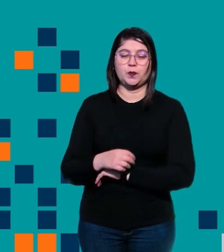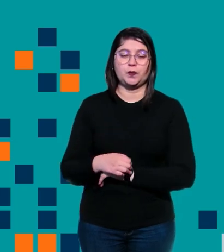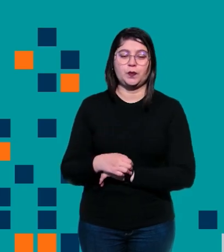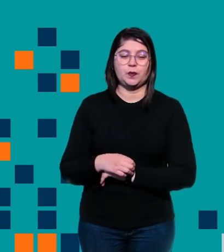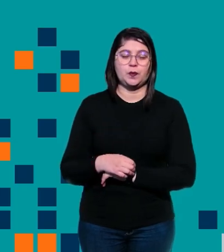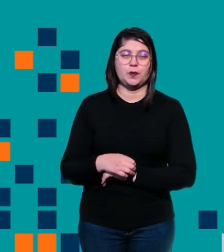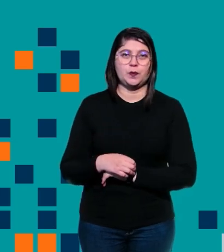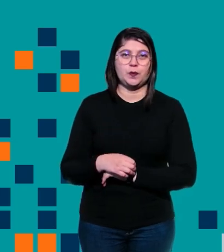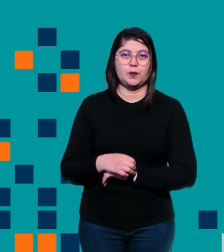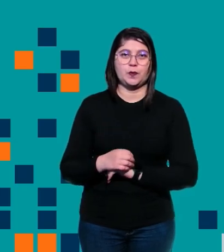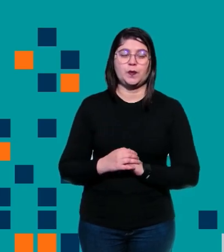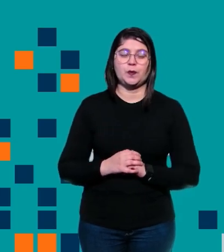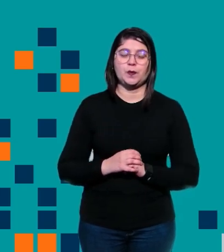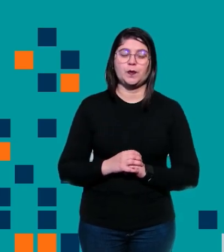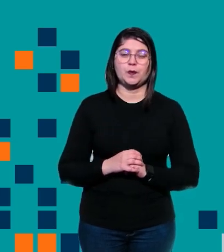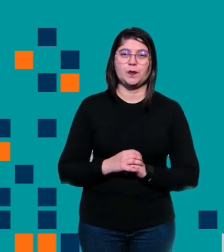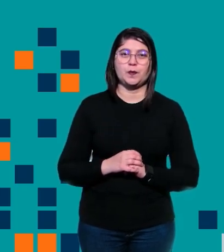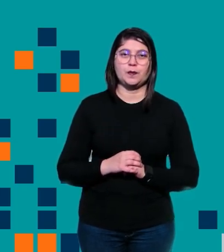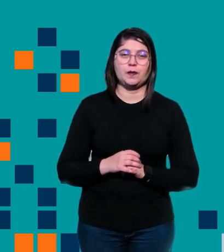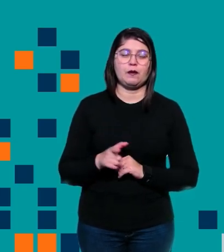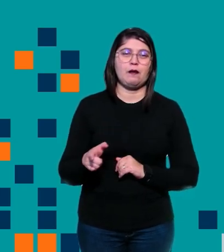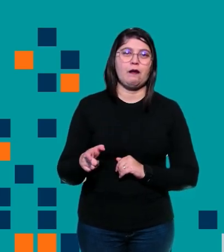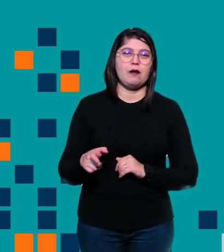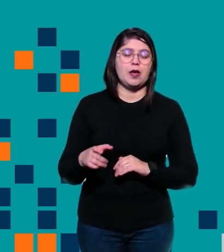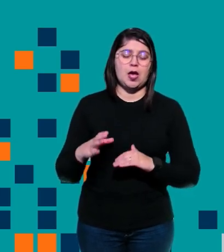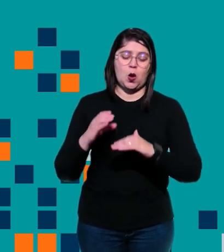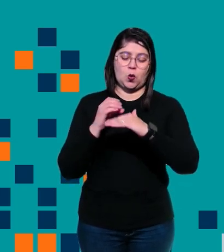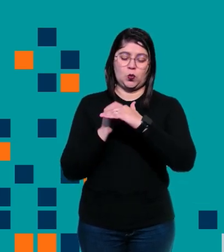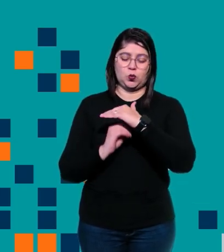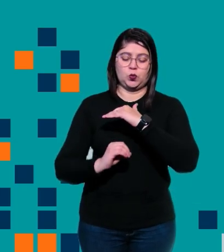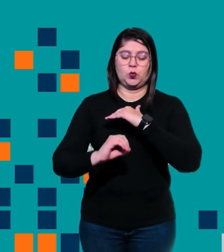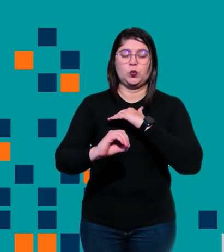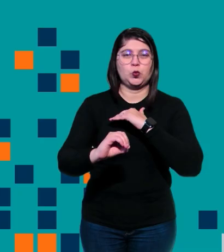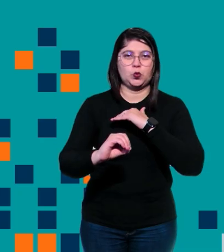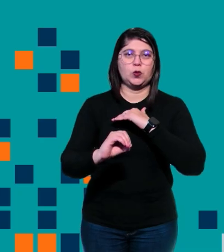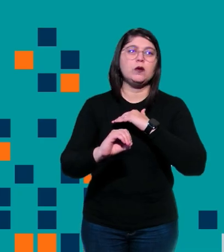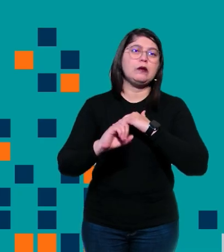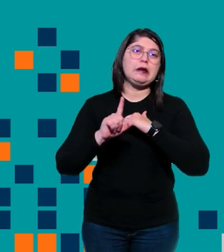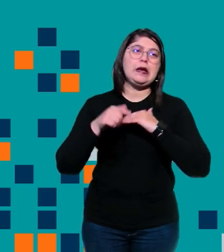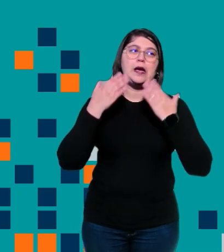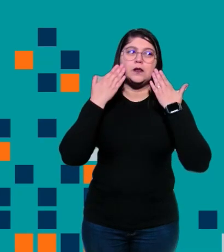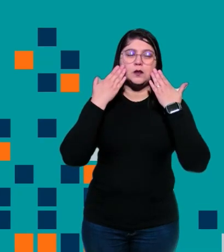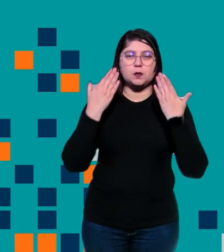O 5 é um túnel, que é o pavilhão de exposição que a gente